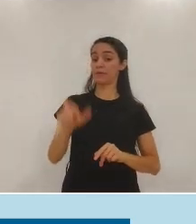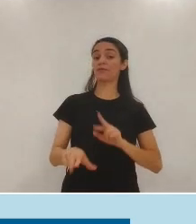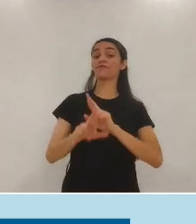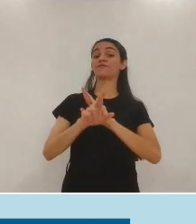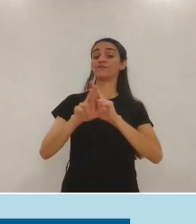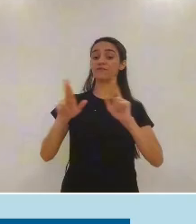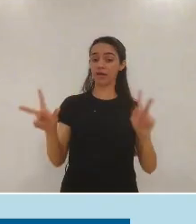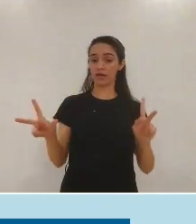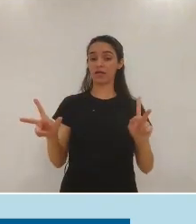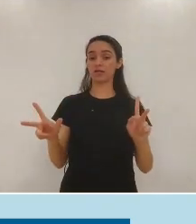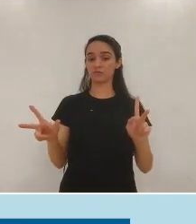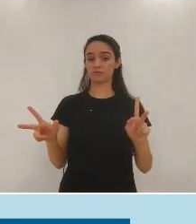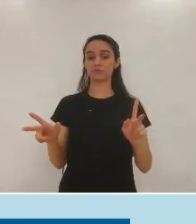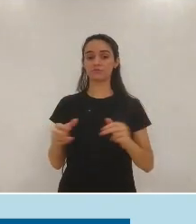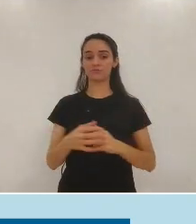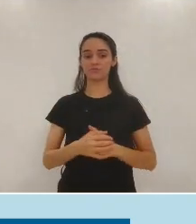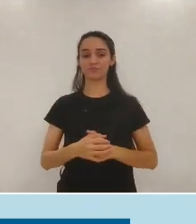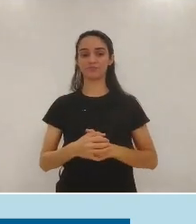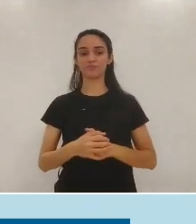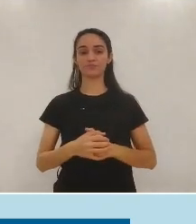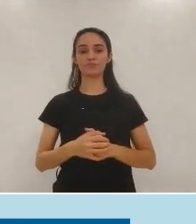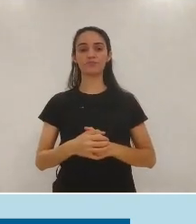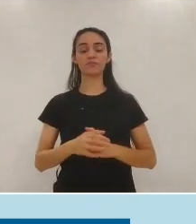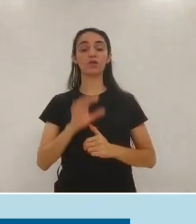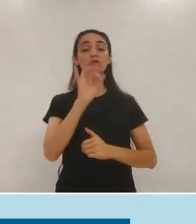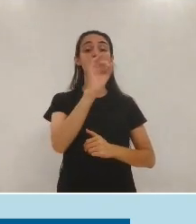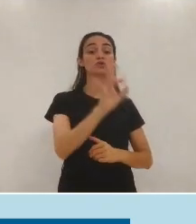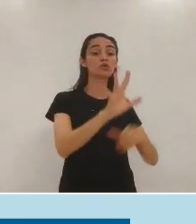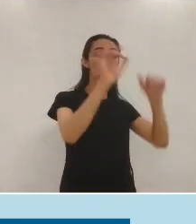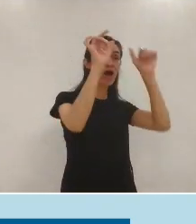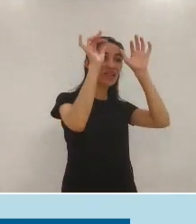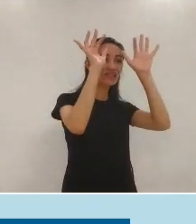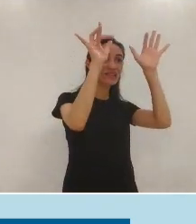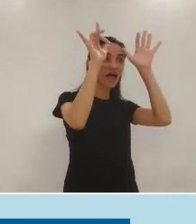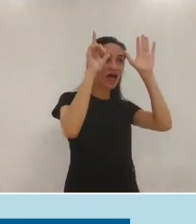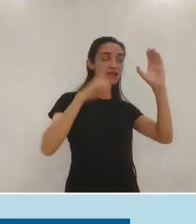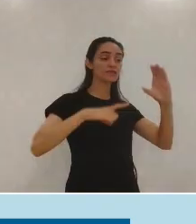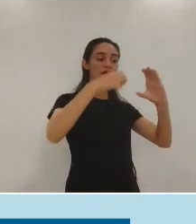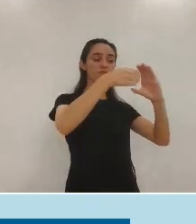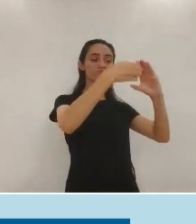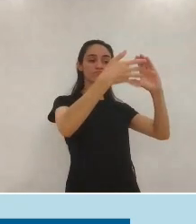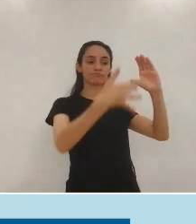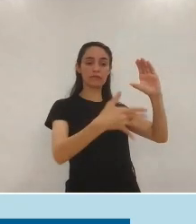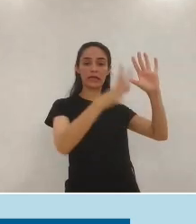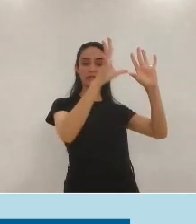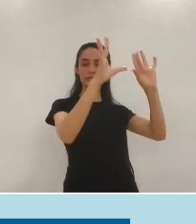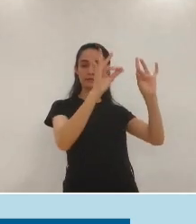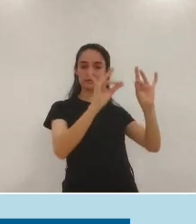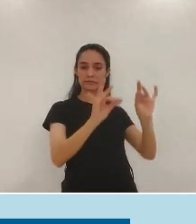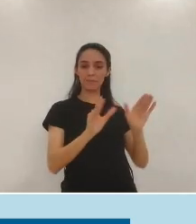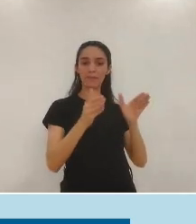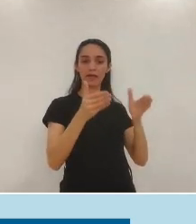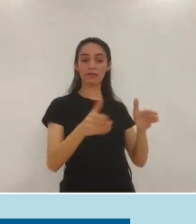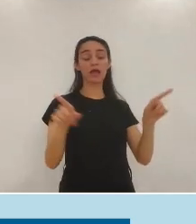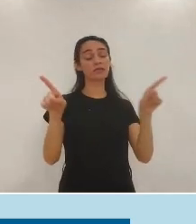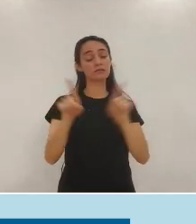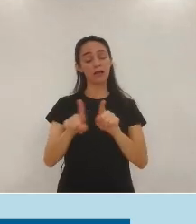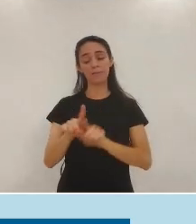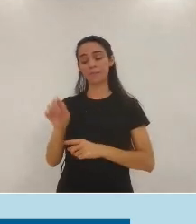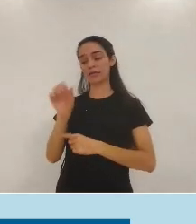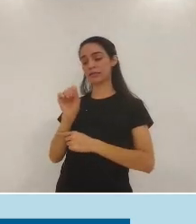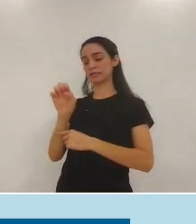síndromes. TEA sozinho tem características específicas e a SED sozinho também